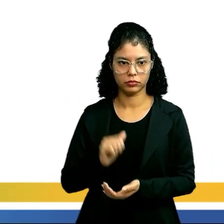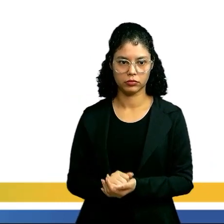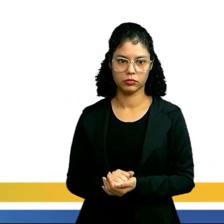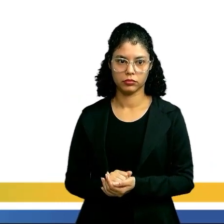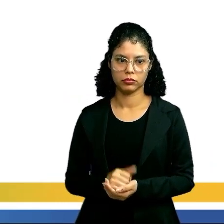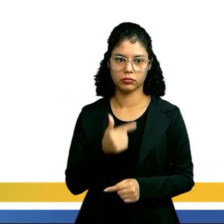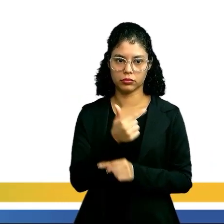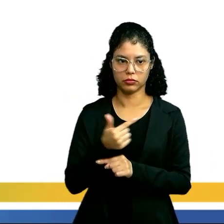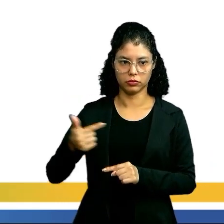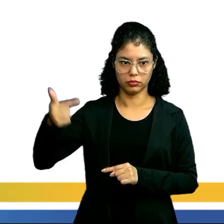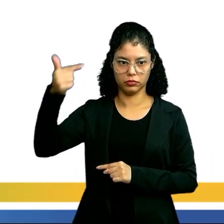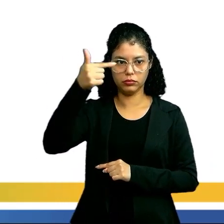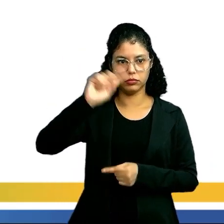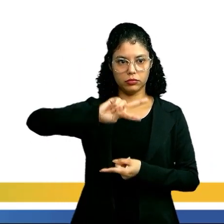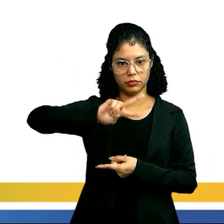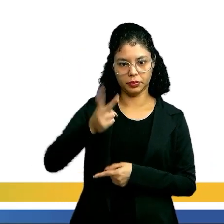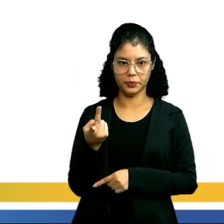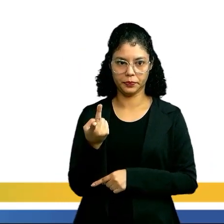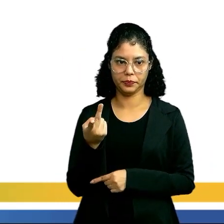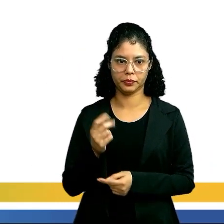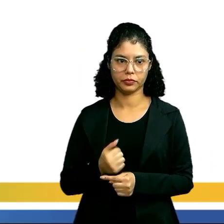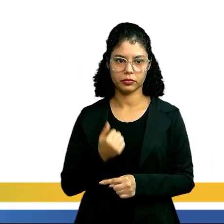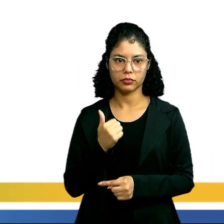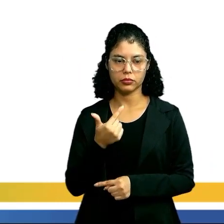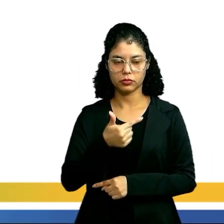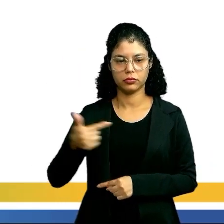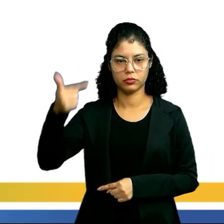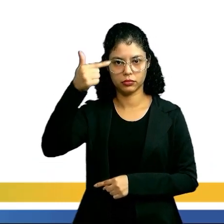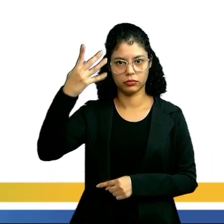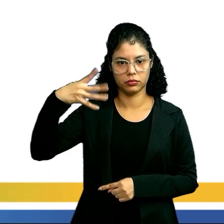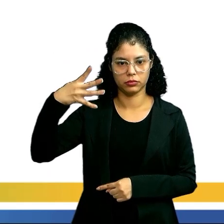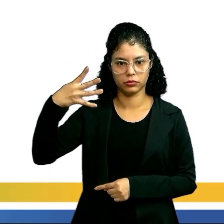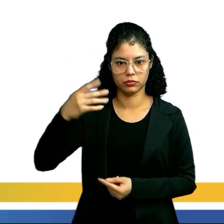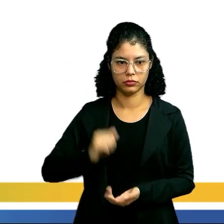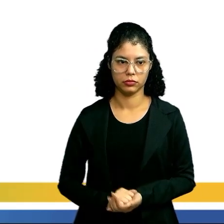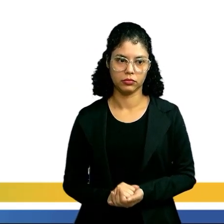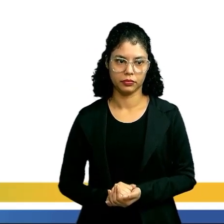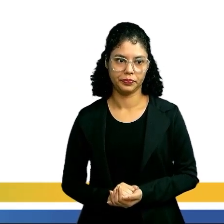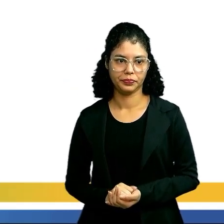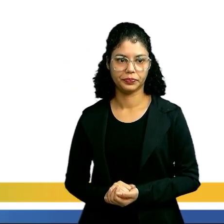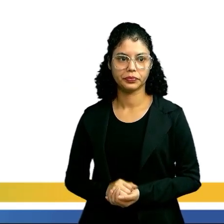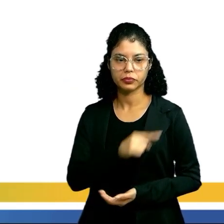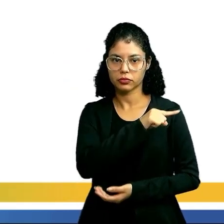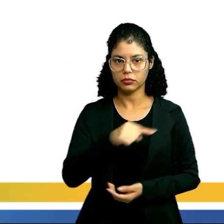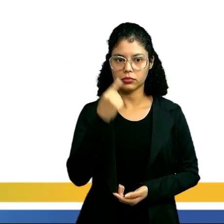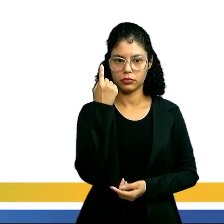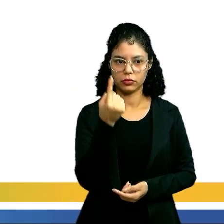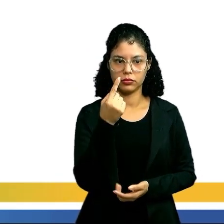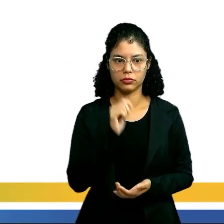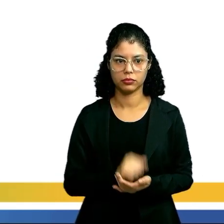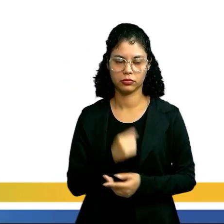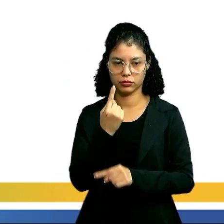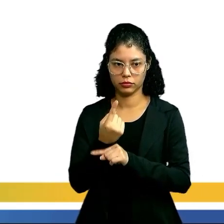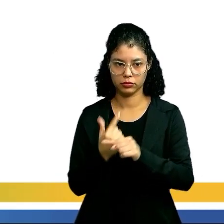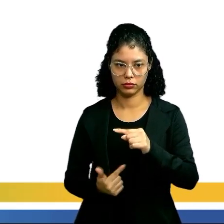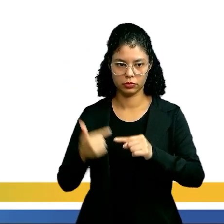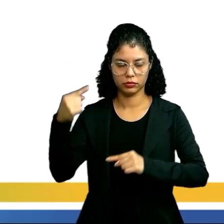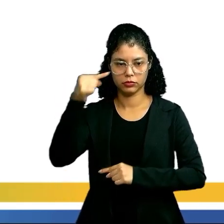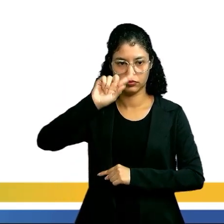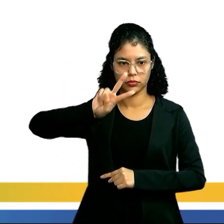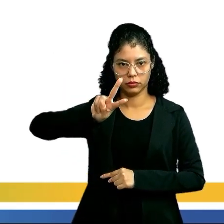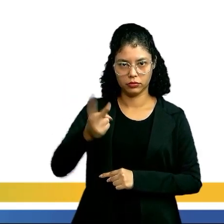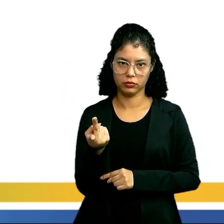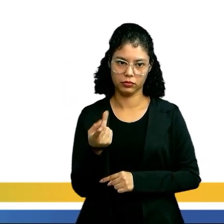meio elevado a menos 2 inverte, vai ficar 2 ao quadrado, que é 4. Se o x é menos 1, meio elevado a menos